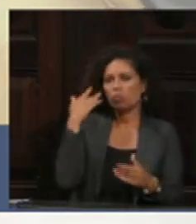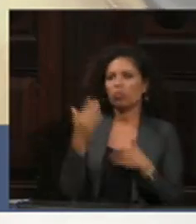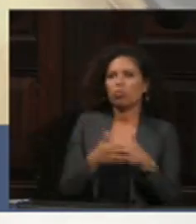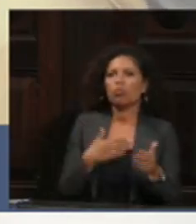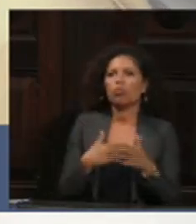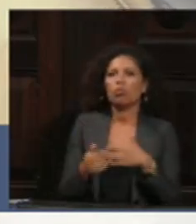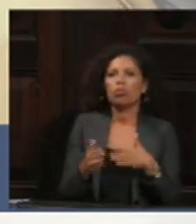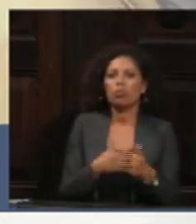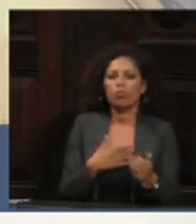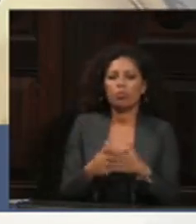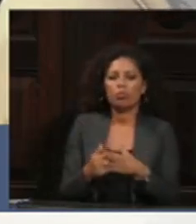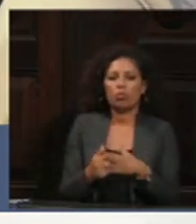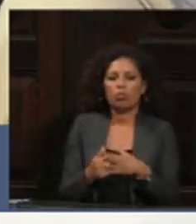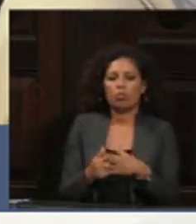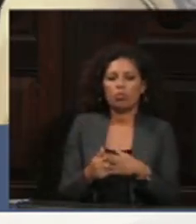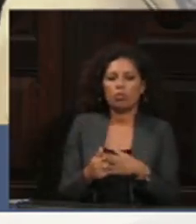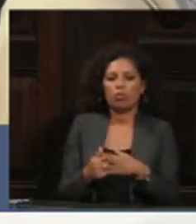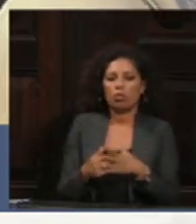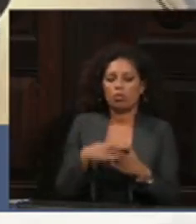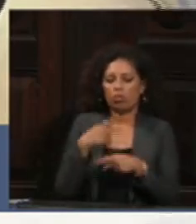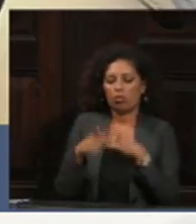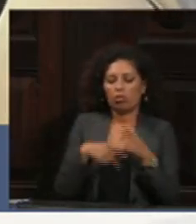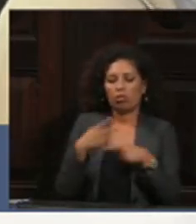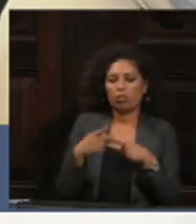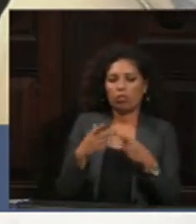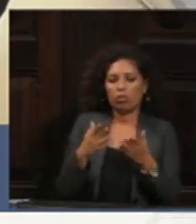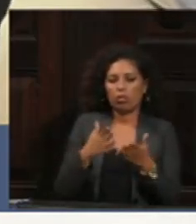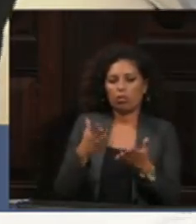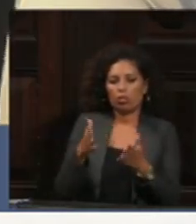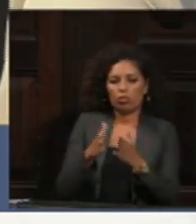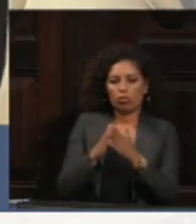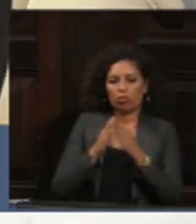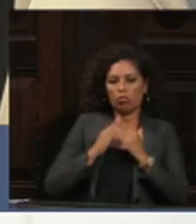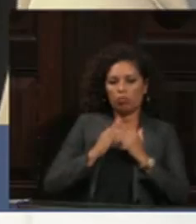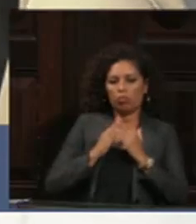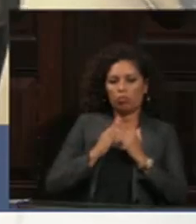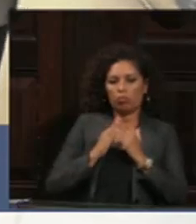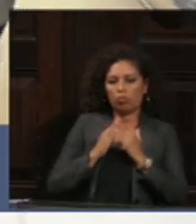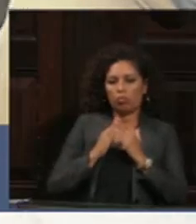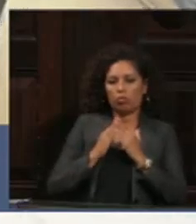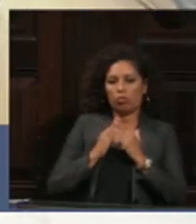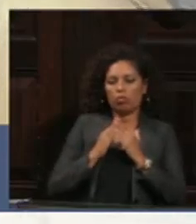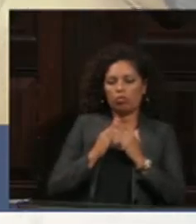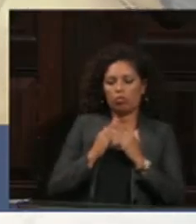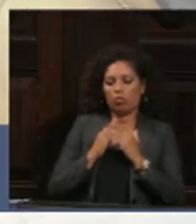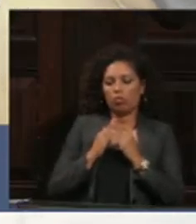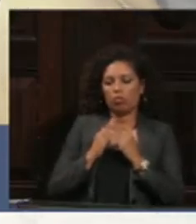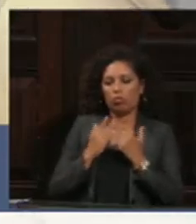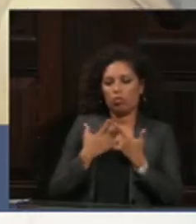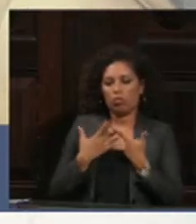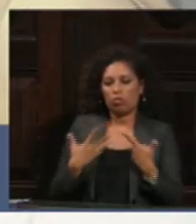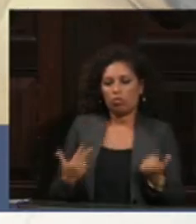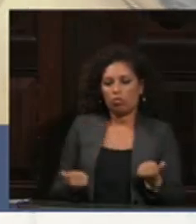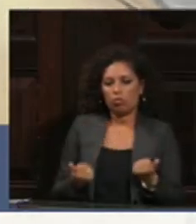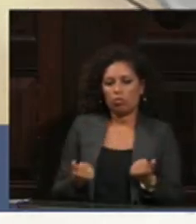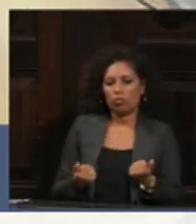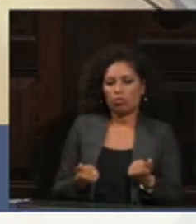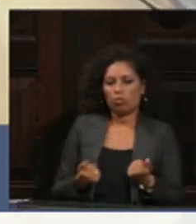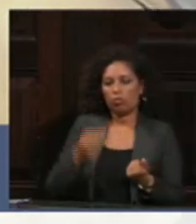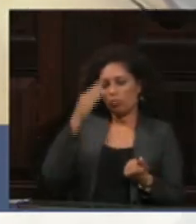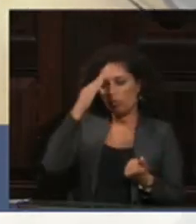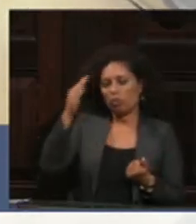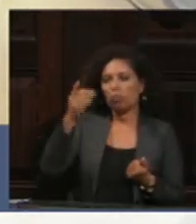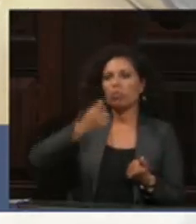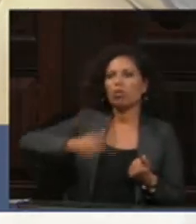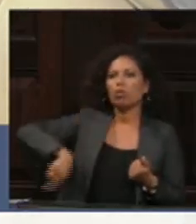pessoa, ninguém pode reivindicar para si mesmo o direito de não ser investigado, nada disso. Sobretudo nós, agentes públicos.